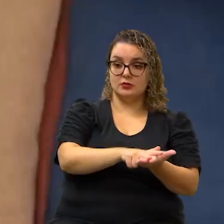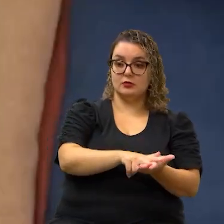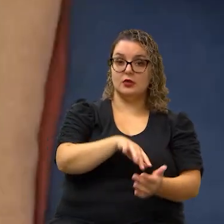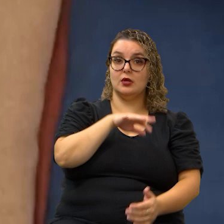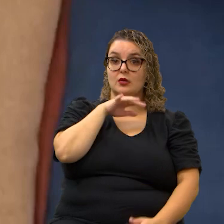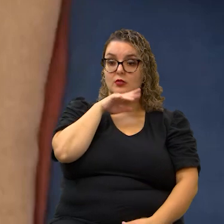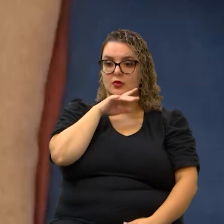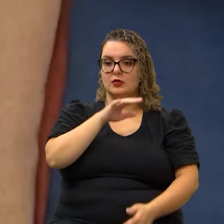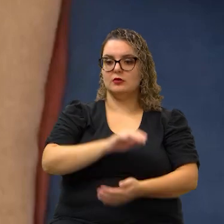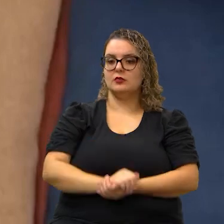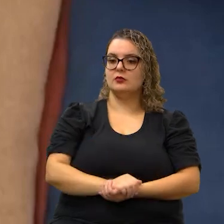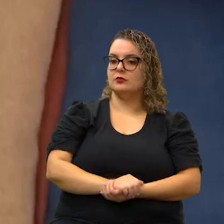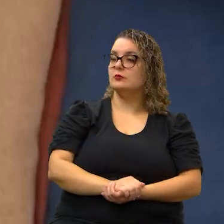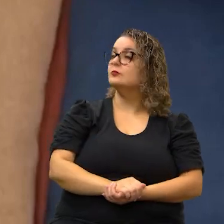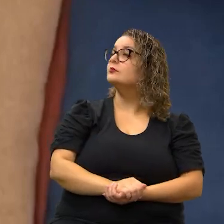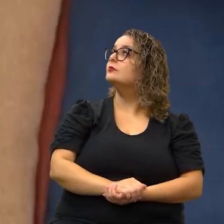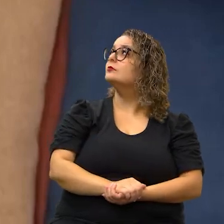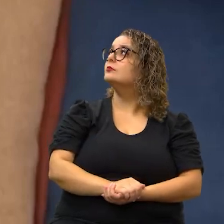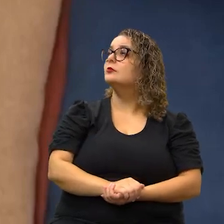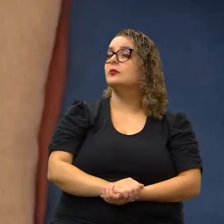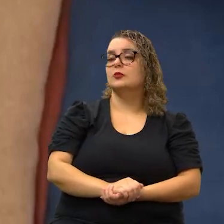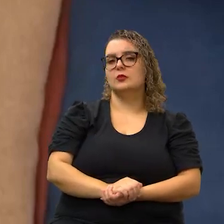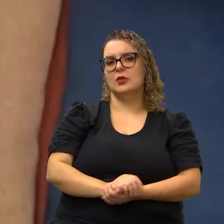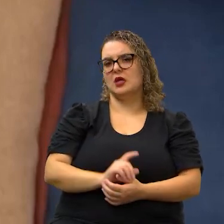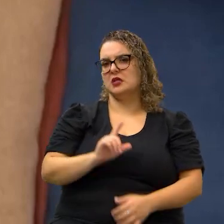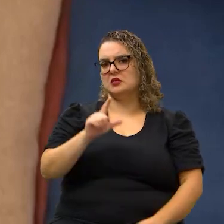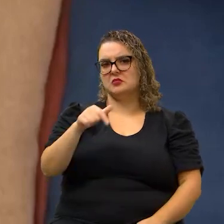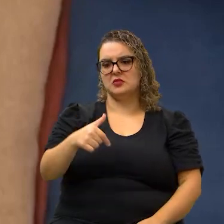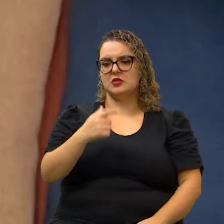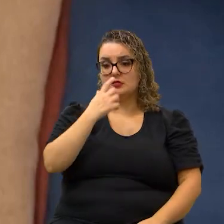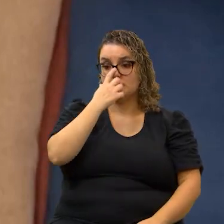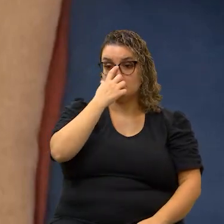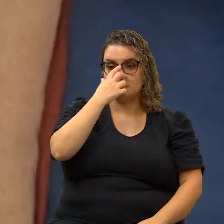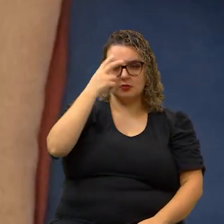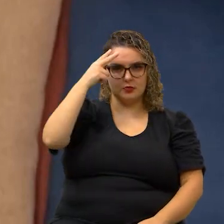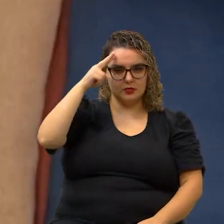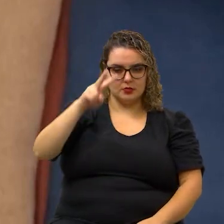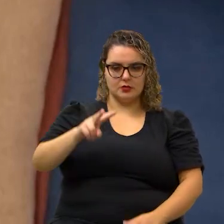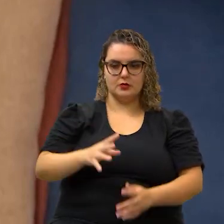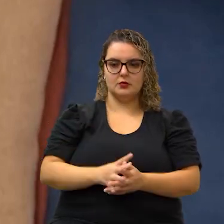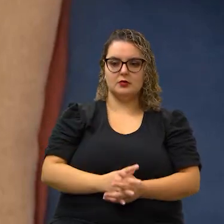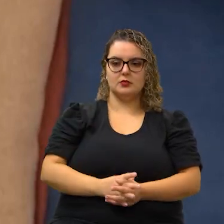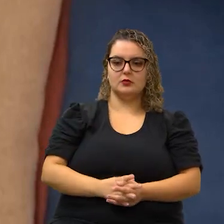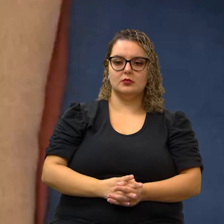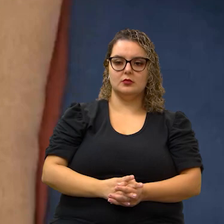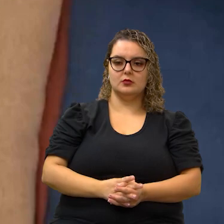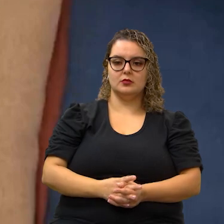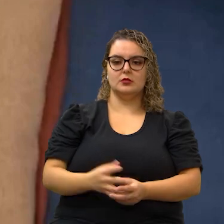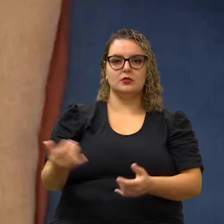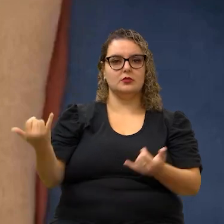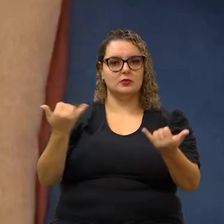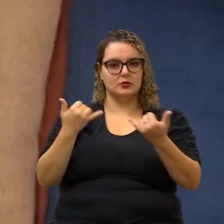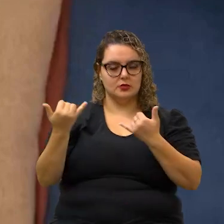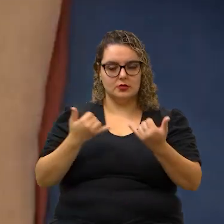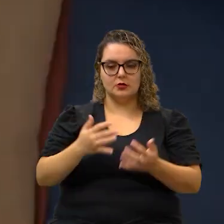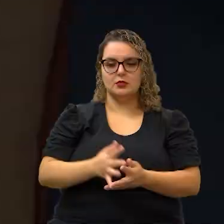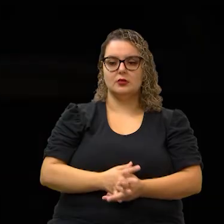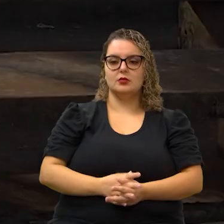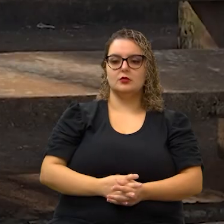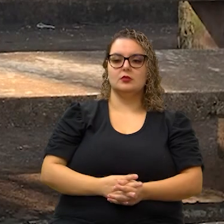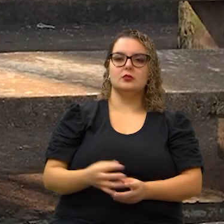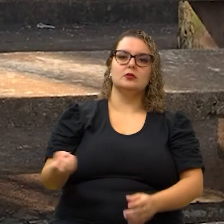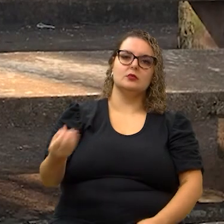depois de uns 2 dias que veio a notícia do novo fígado para ser